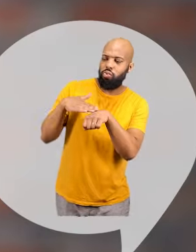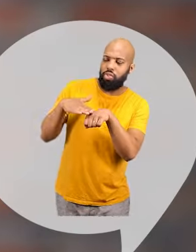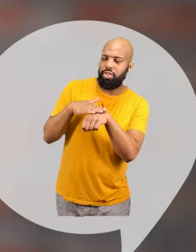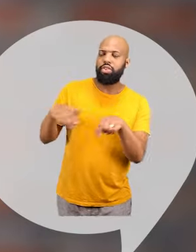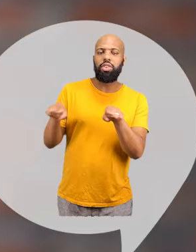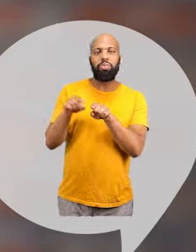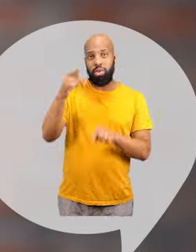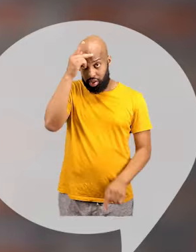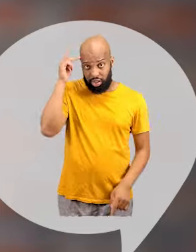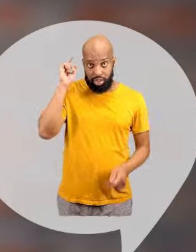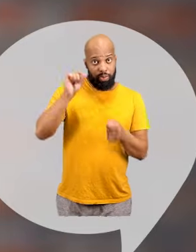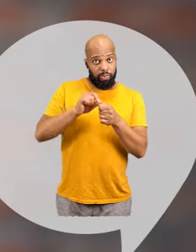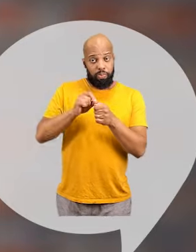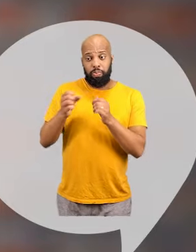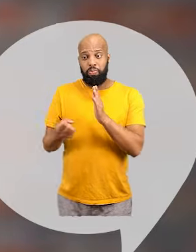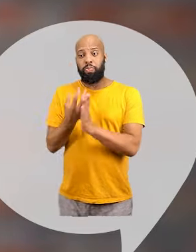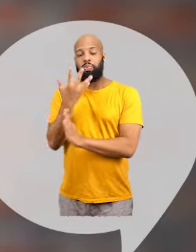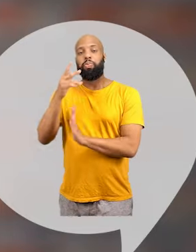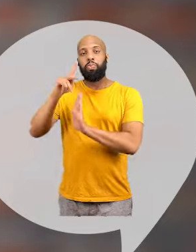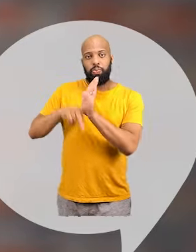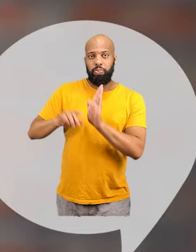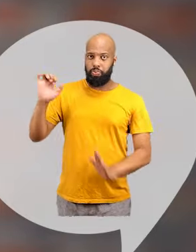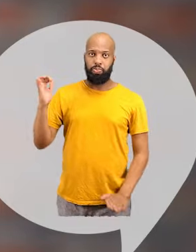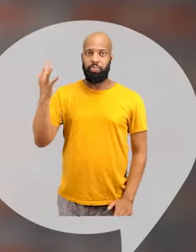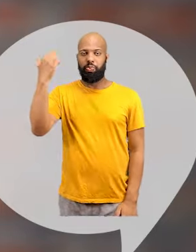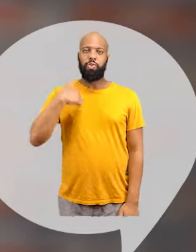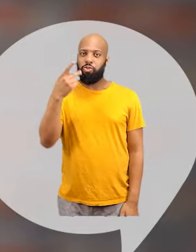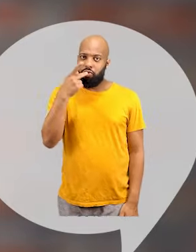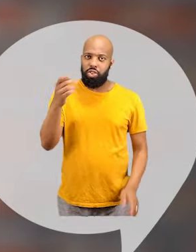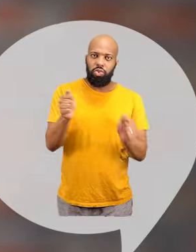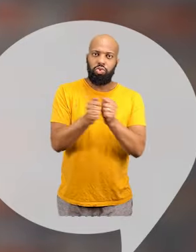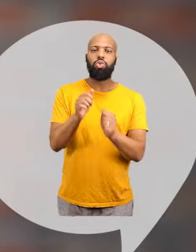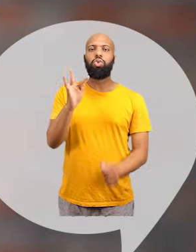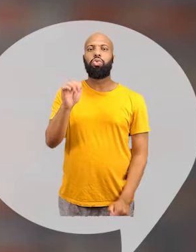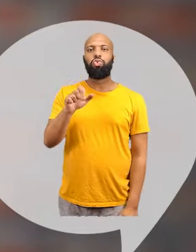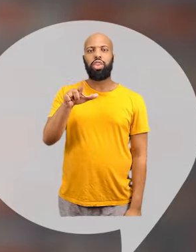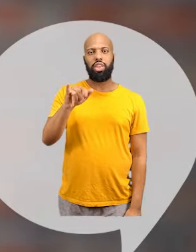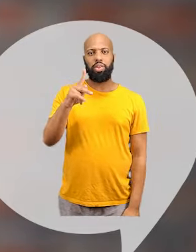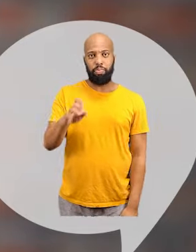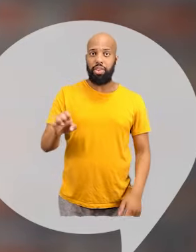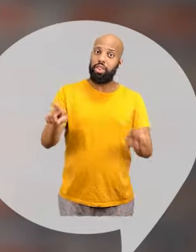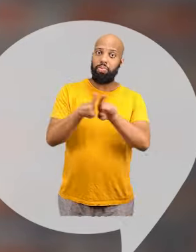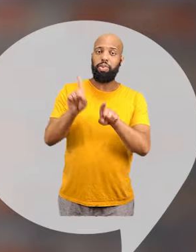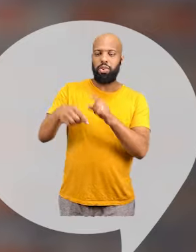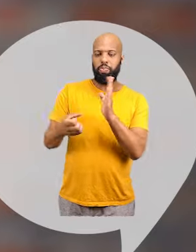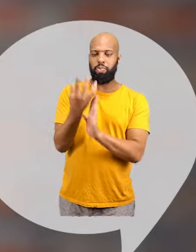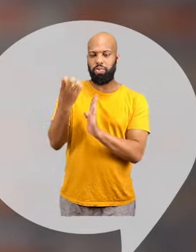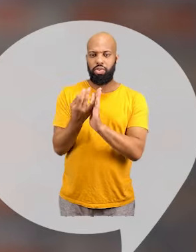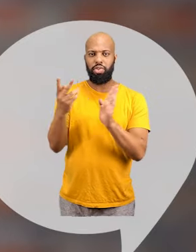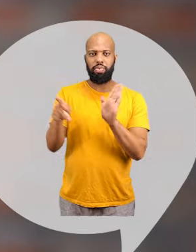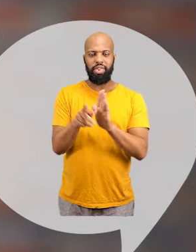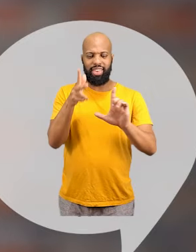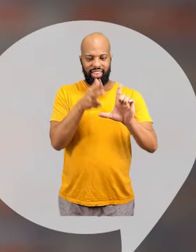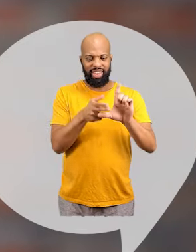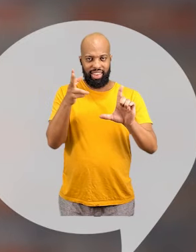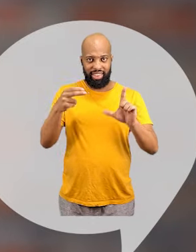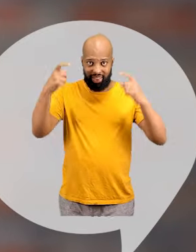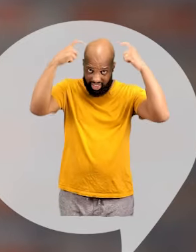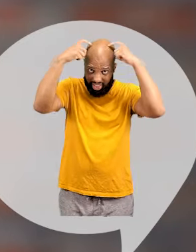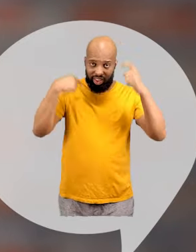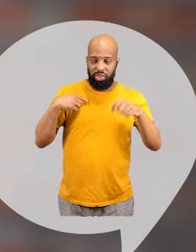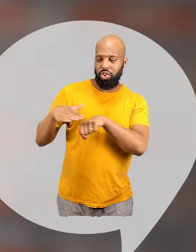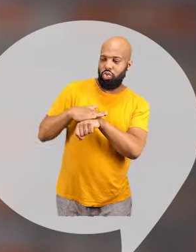com o pessoal para fazer o projeto acontecer e eu falei com o Felipe que ele é o produtor da série da Disney e